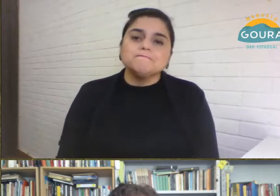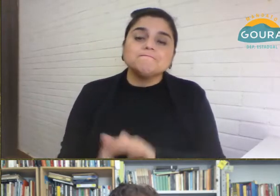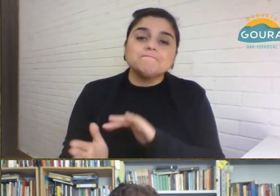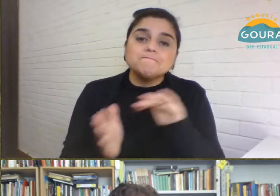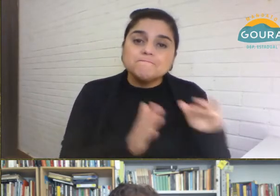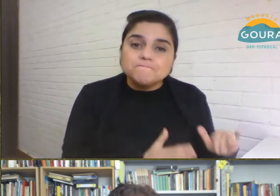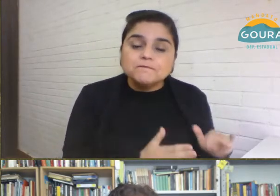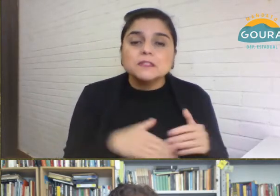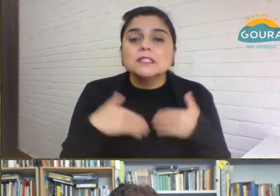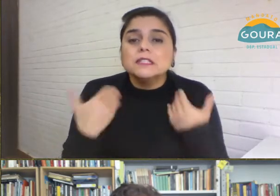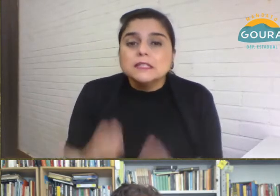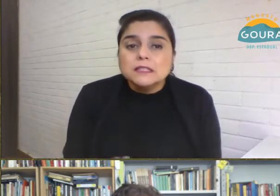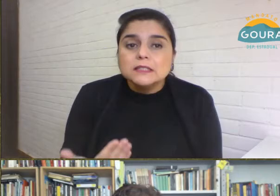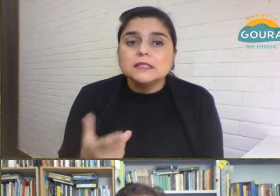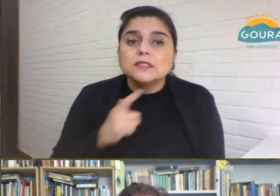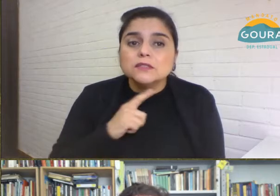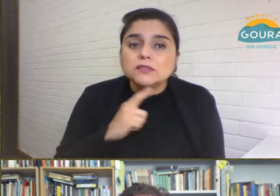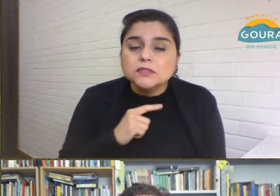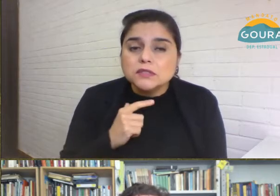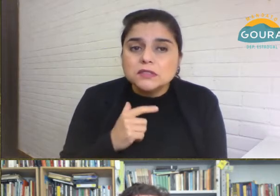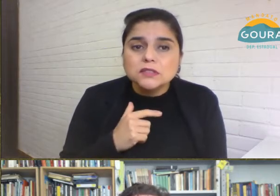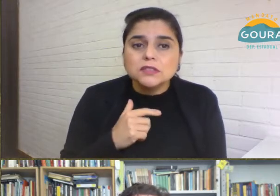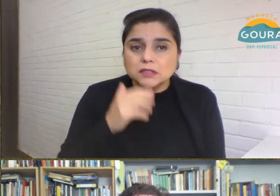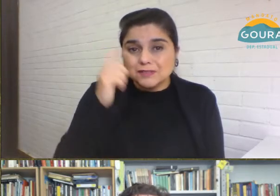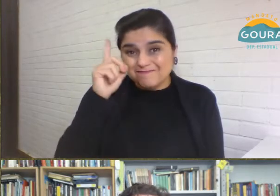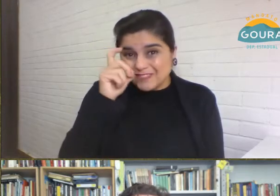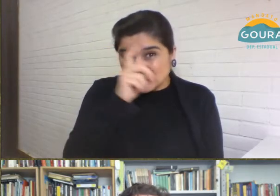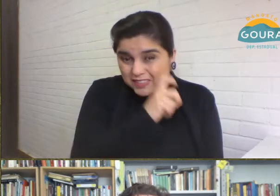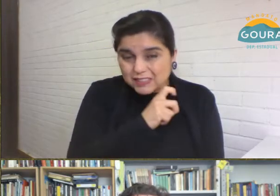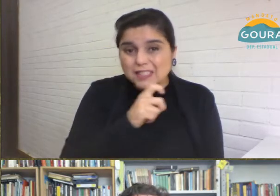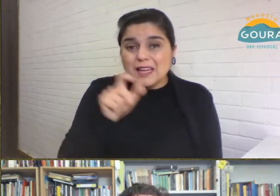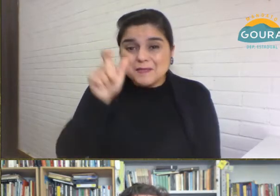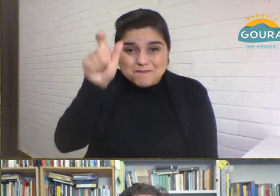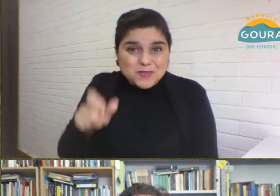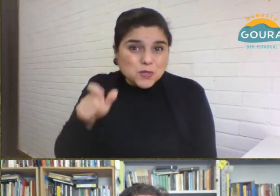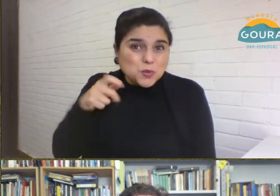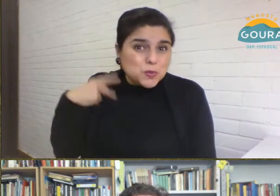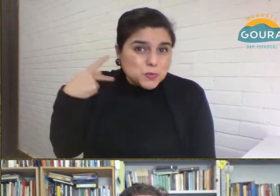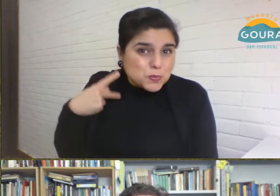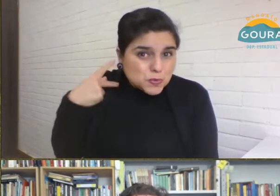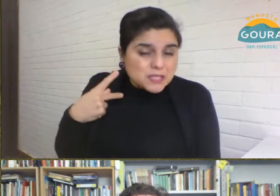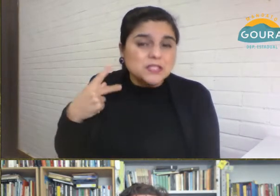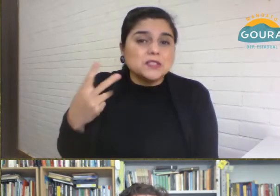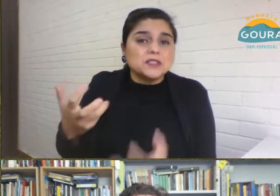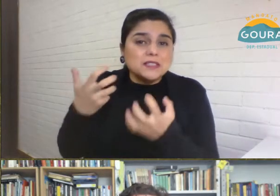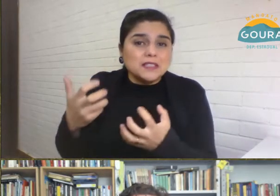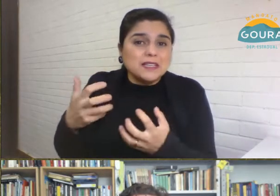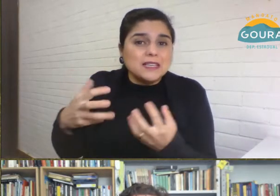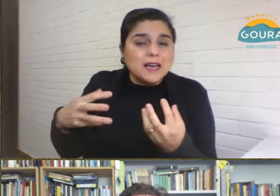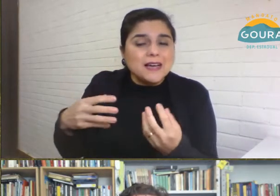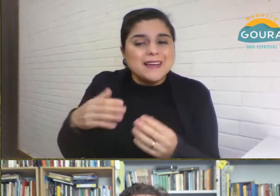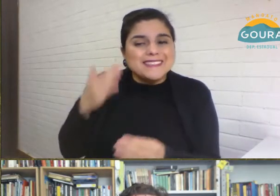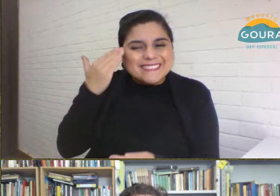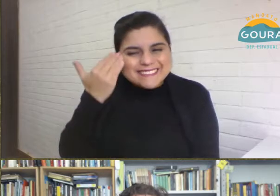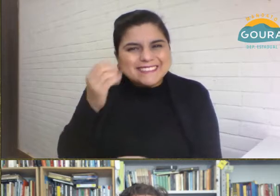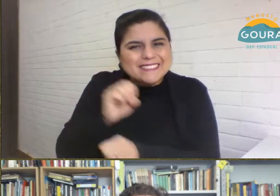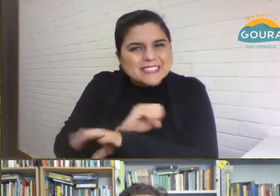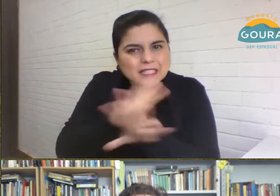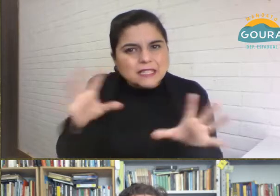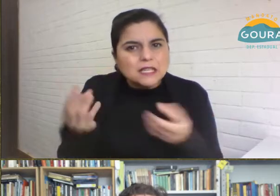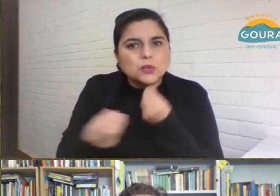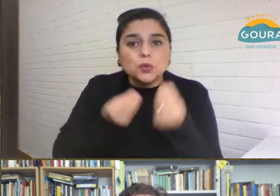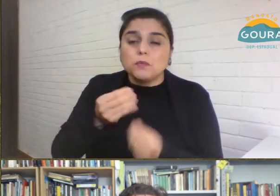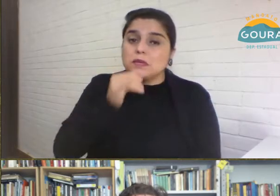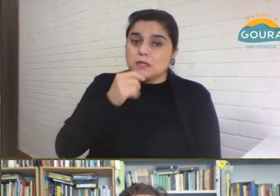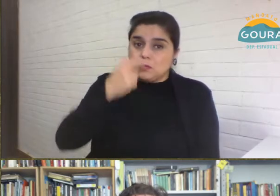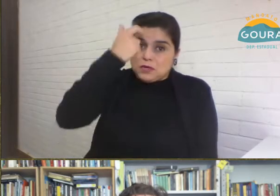tivemos a felicidade de ter políticos que se envolveram muito diretamente nesta temática. Entre eles, e é